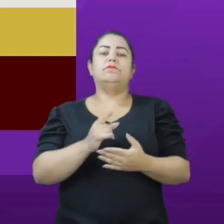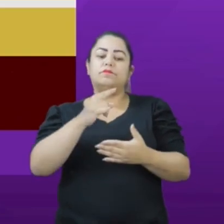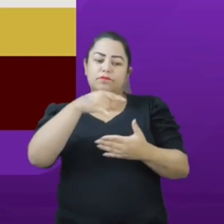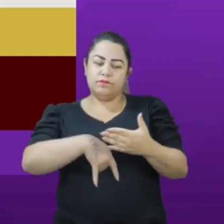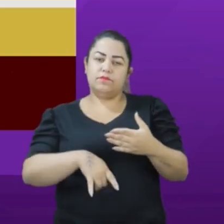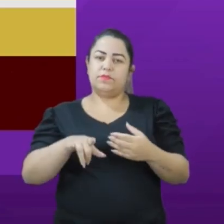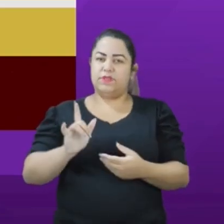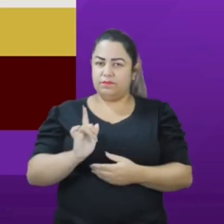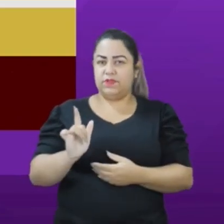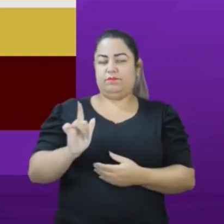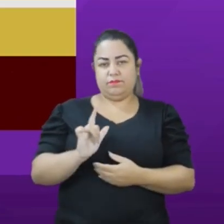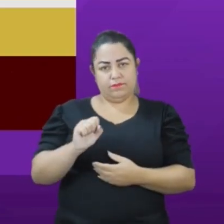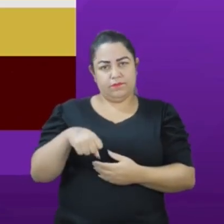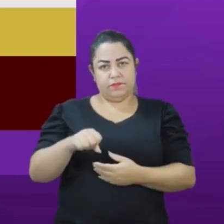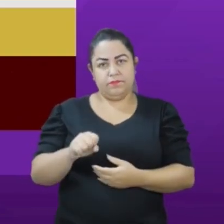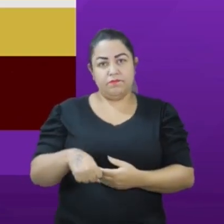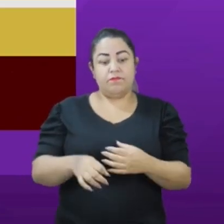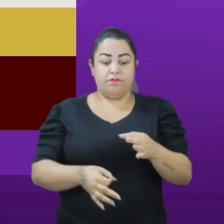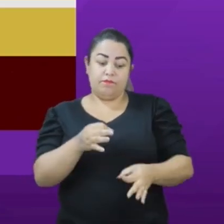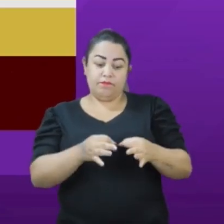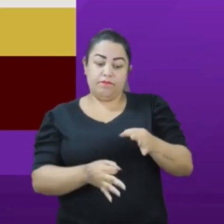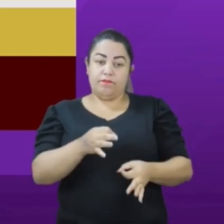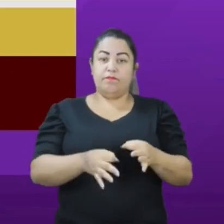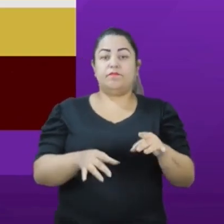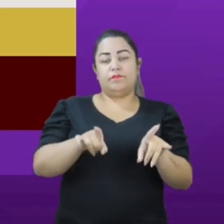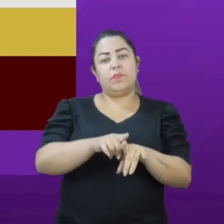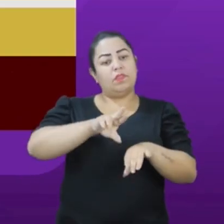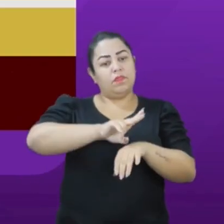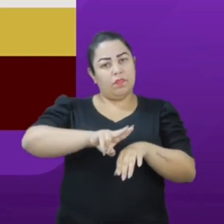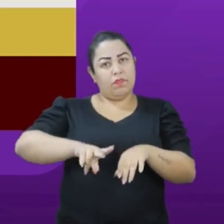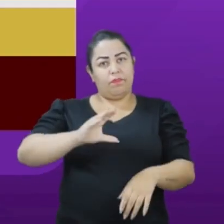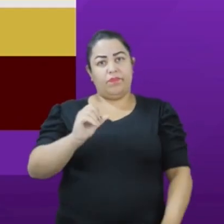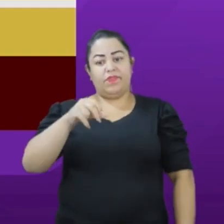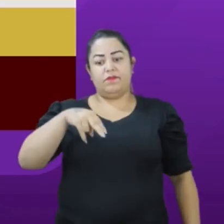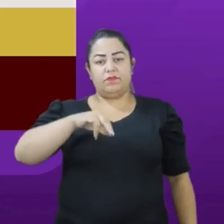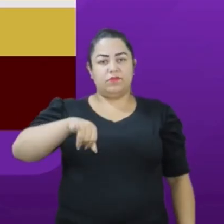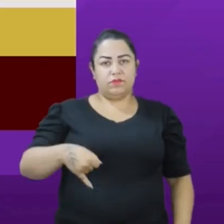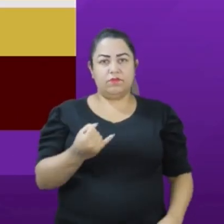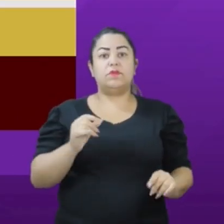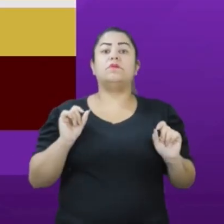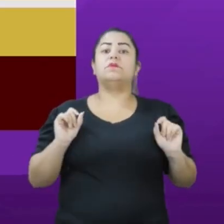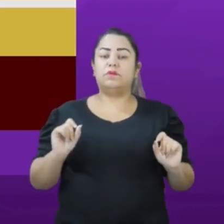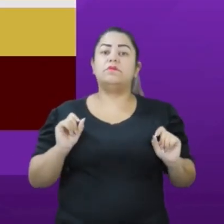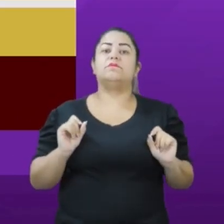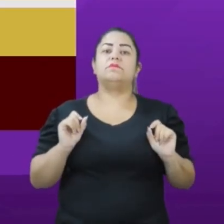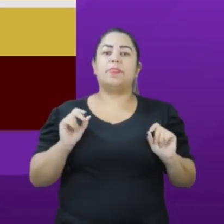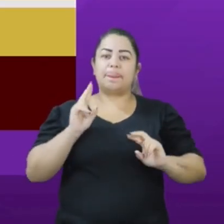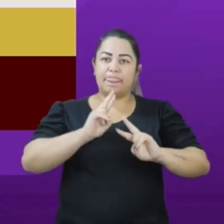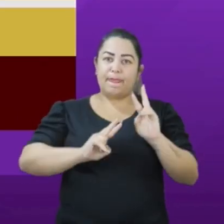né? Temos protocolo de julgamento com perspectiva de gênero do CNJ, que também